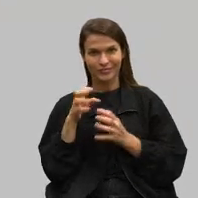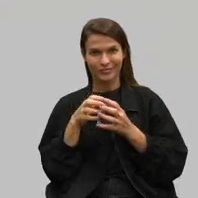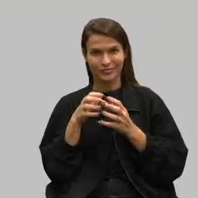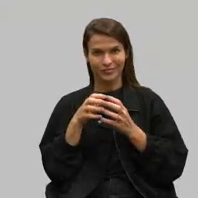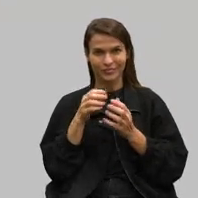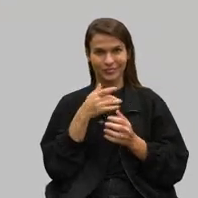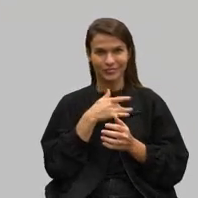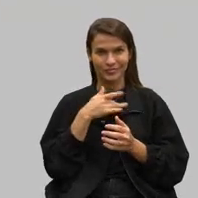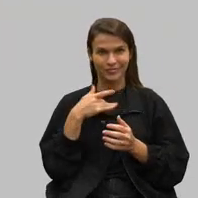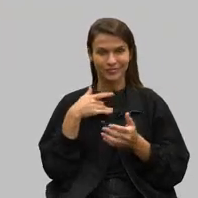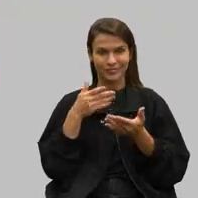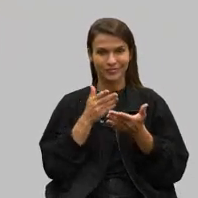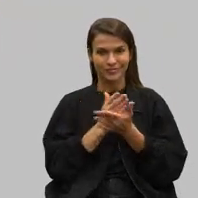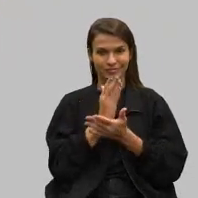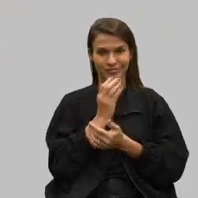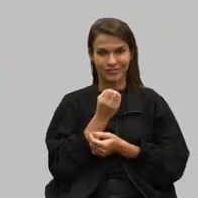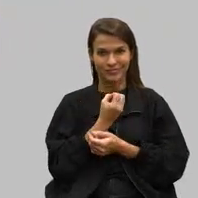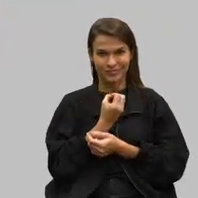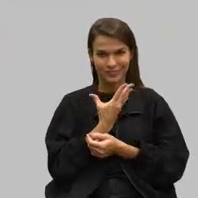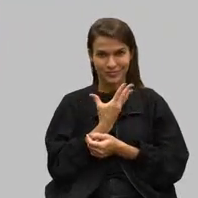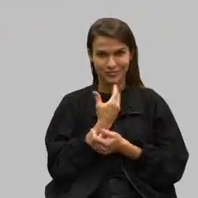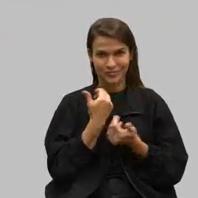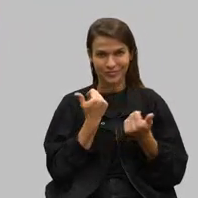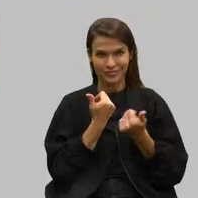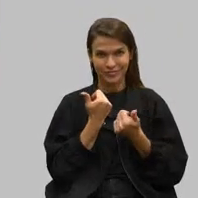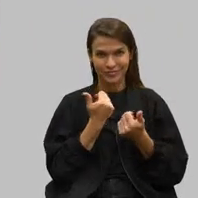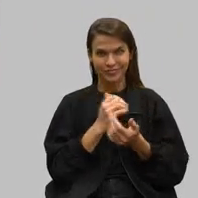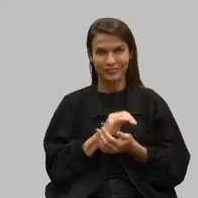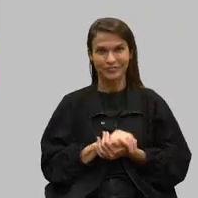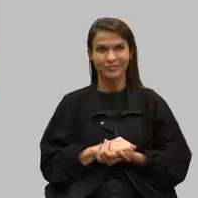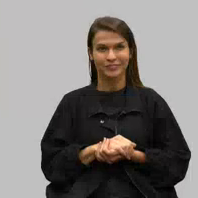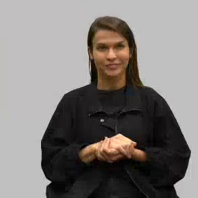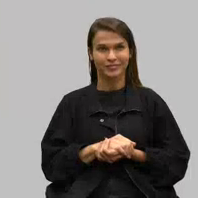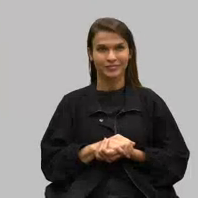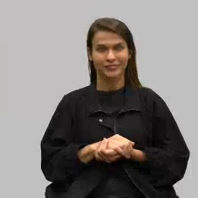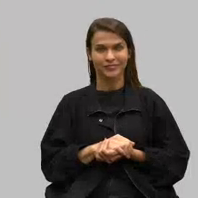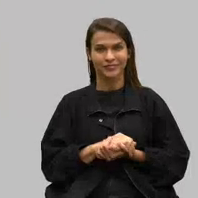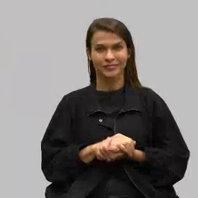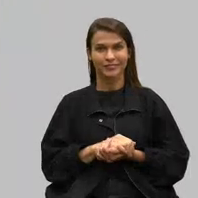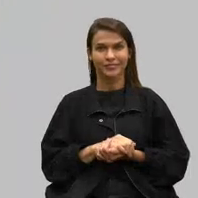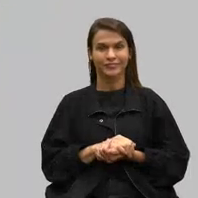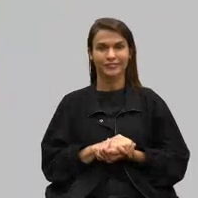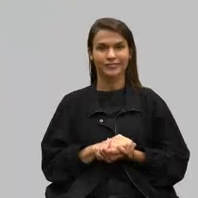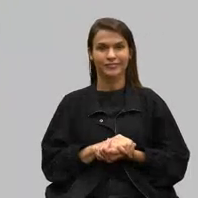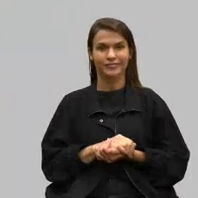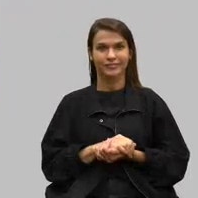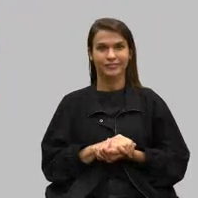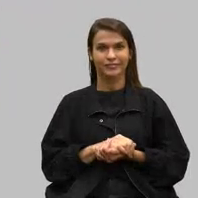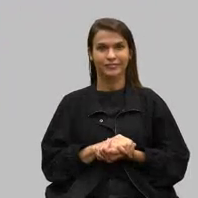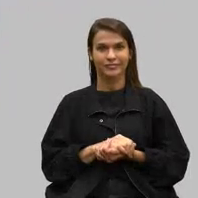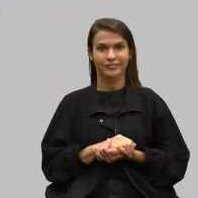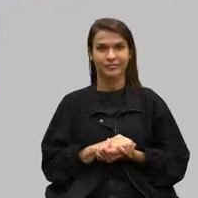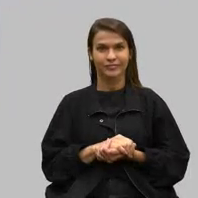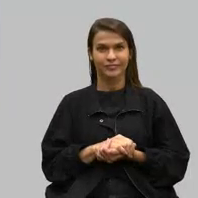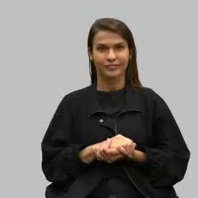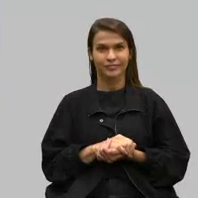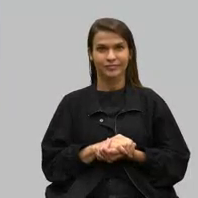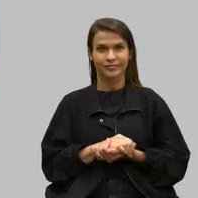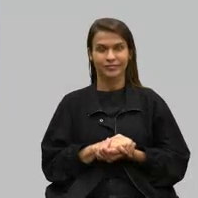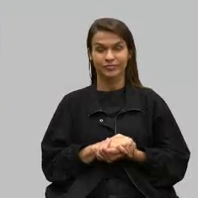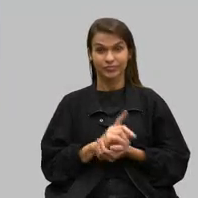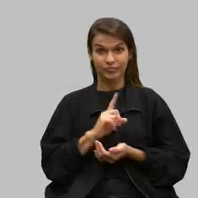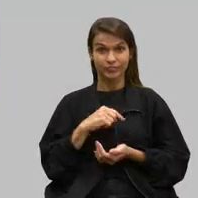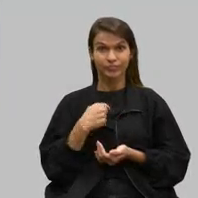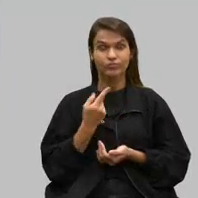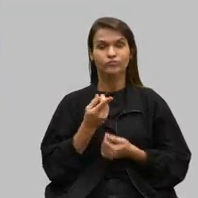aprovado, né? Que bom. E aí, Wilson, a gente... A gente